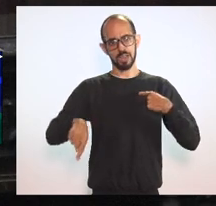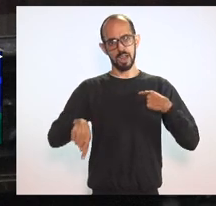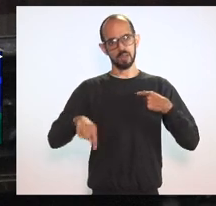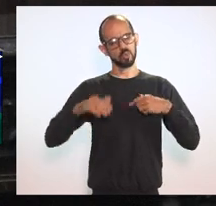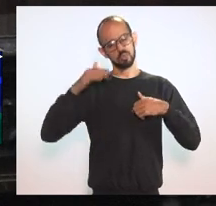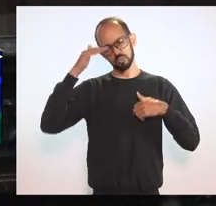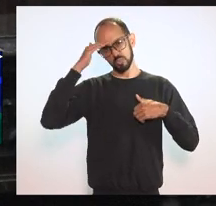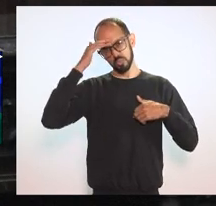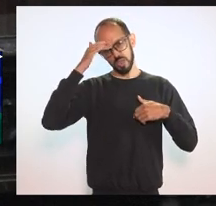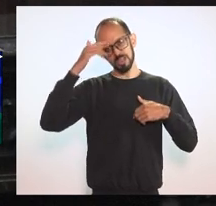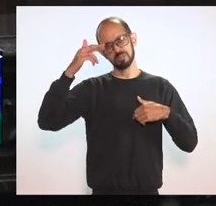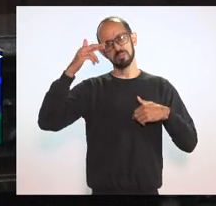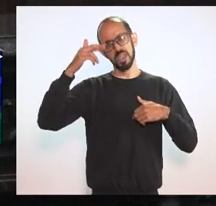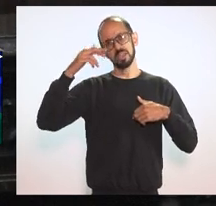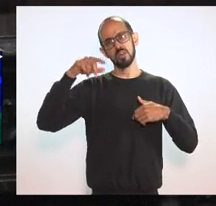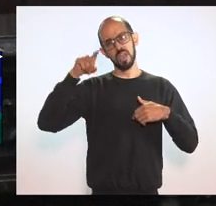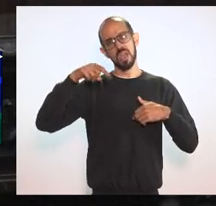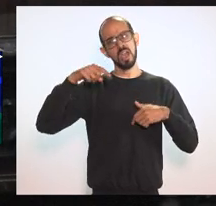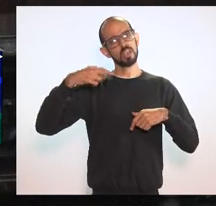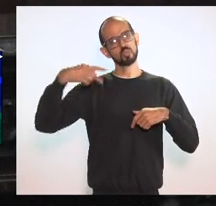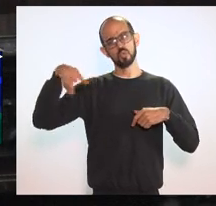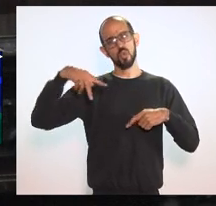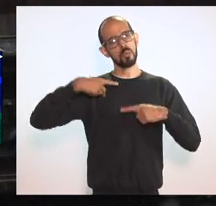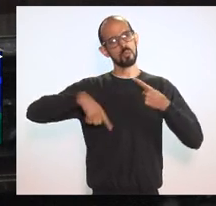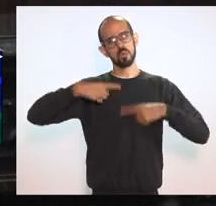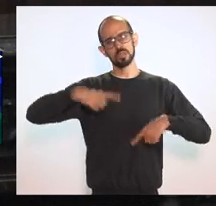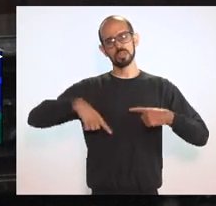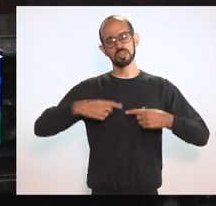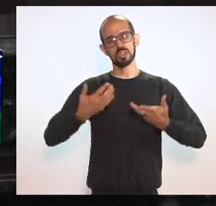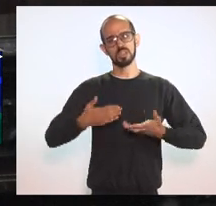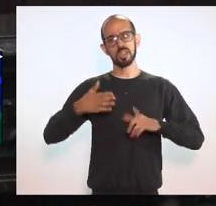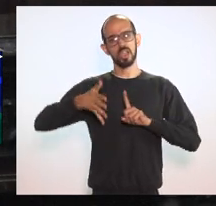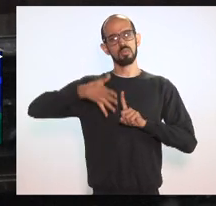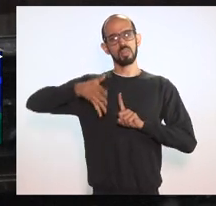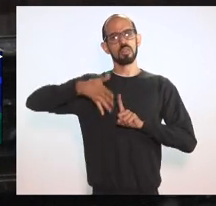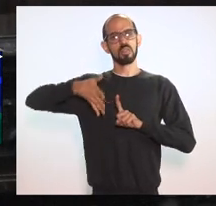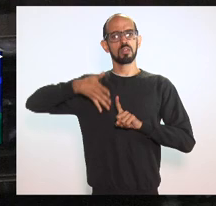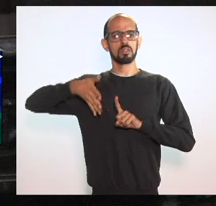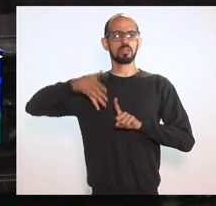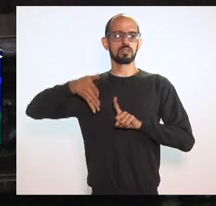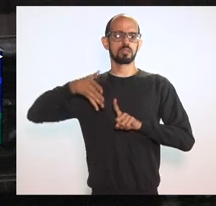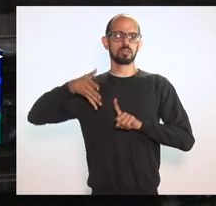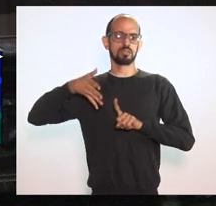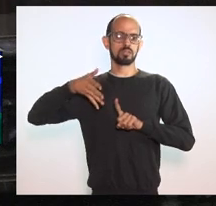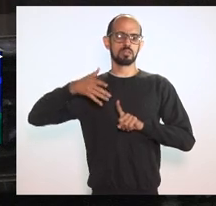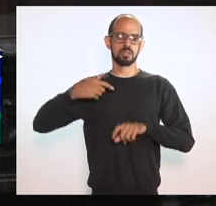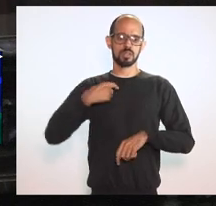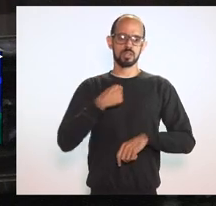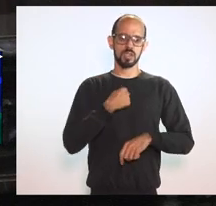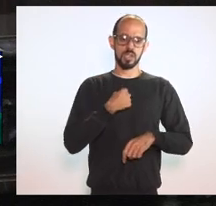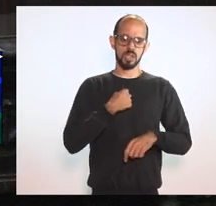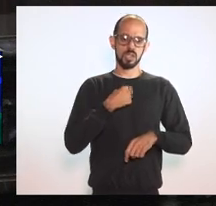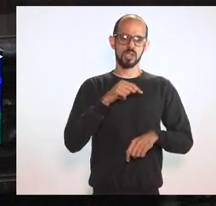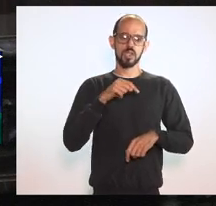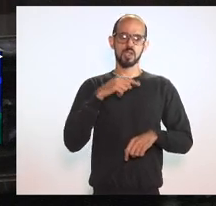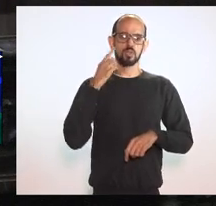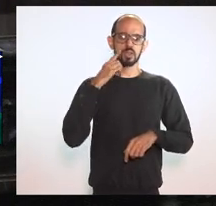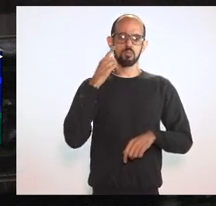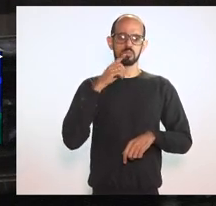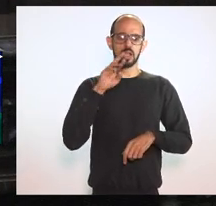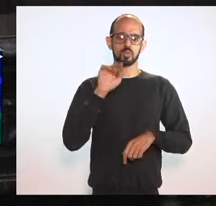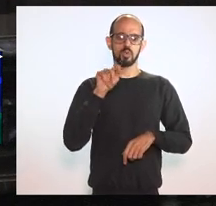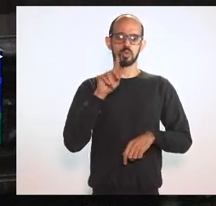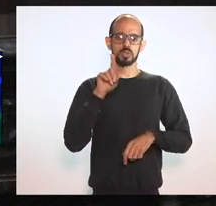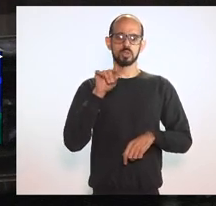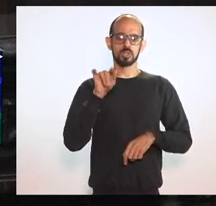mais uma vez está politizando e querendo o palco para realizar algo que não é verdade eu Deputado Rodrigo Amorim deputado Léo